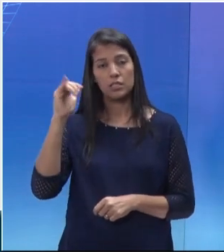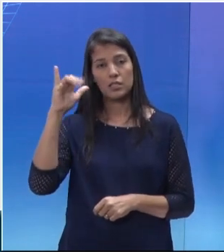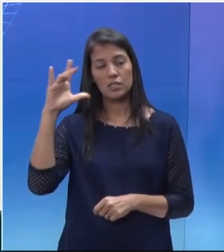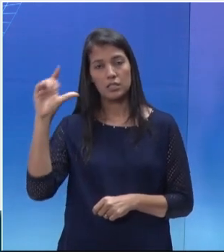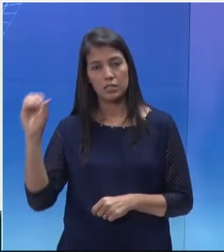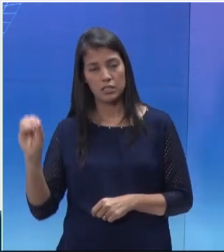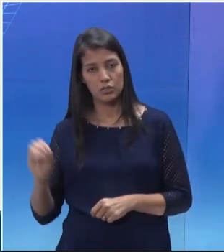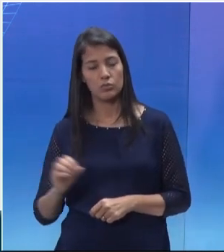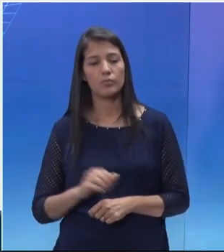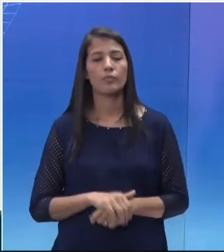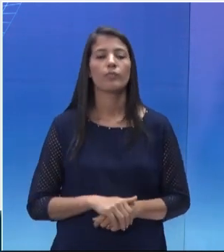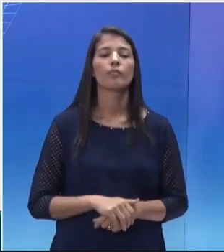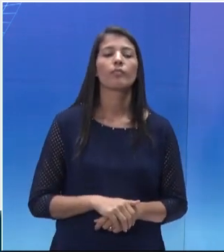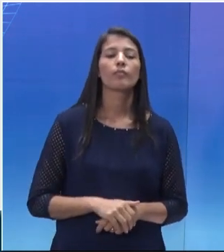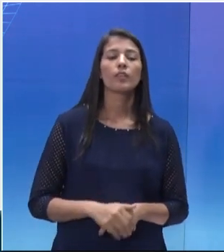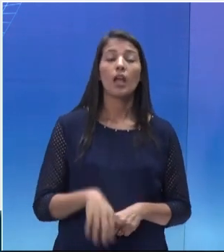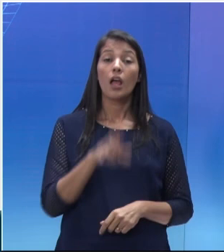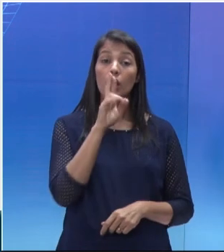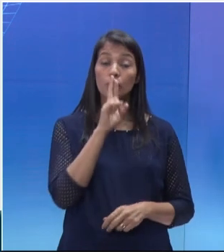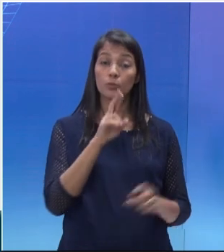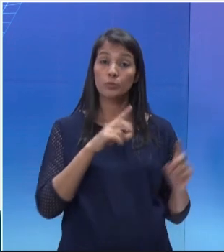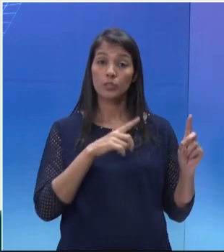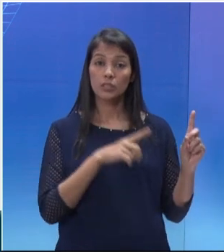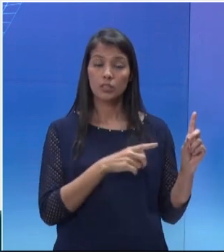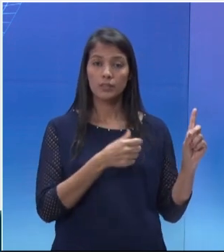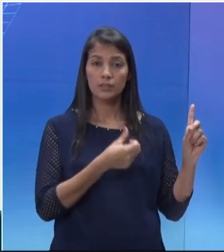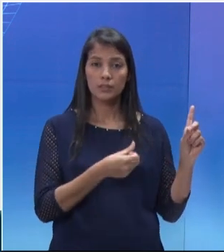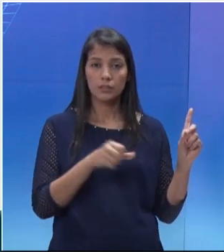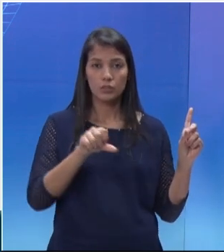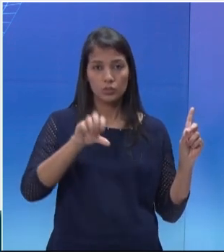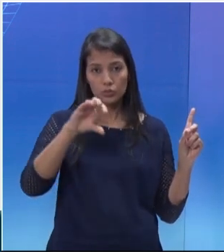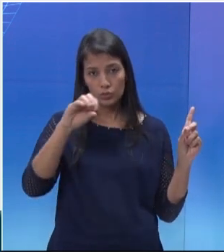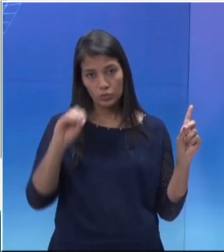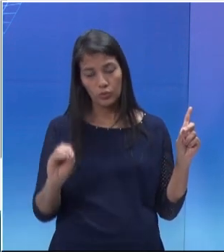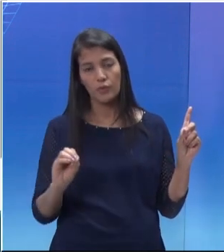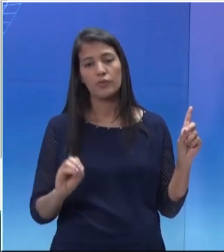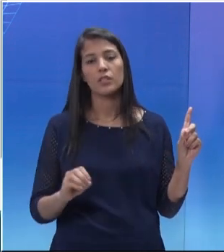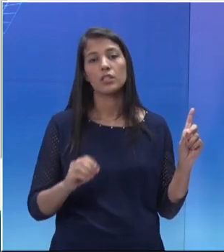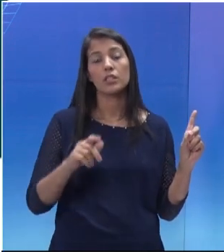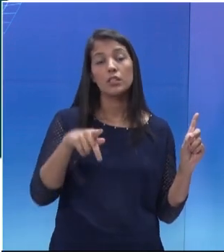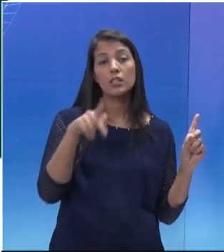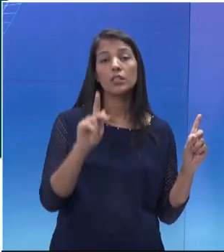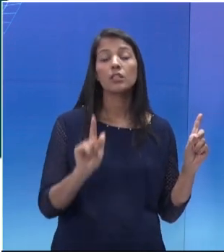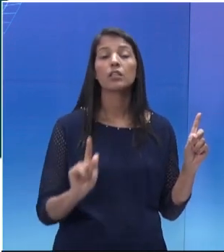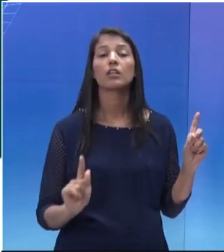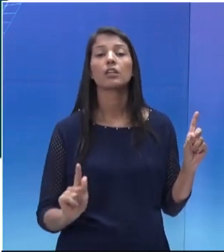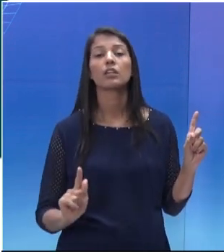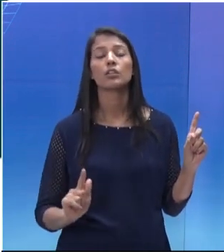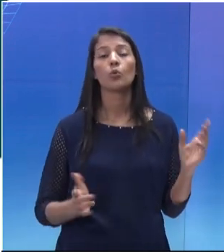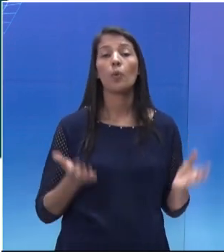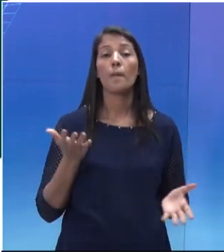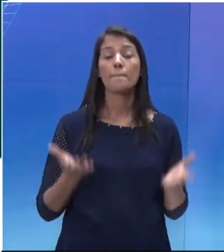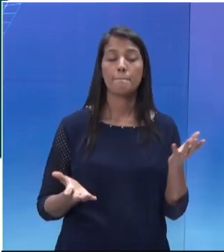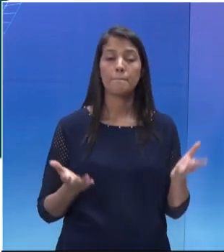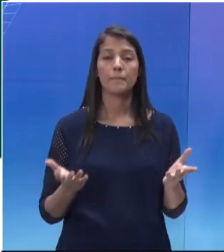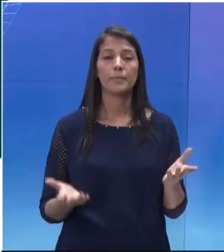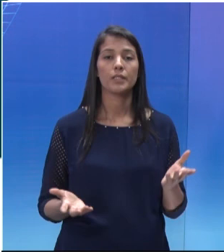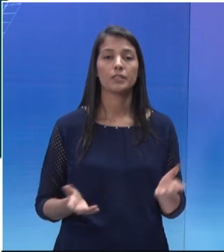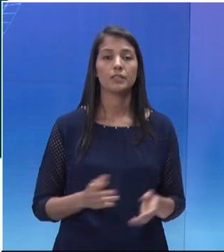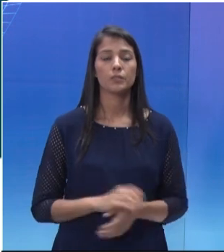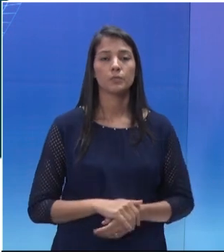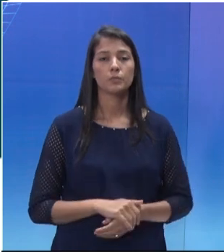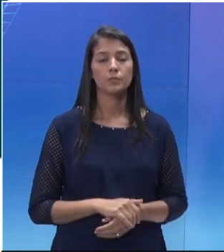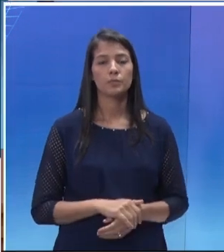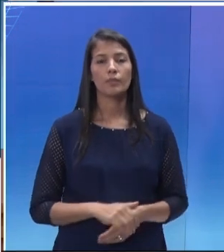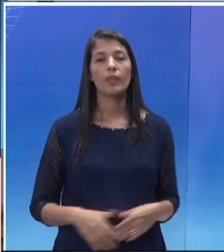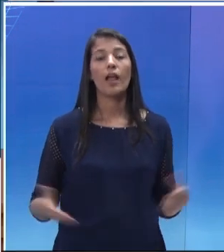Então, corresponde à alternativa D, 690 quilos. Bem, estudantes, vai